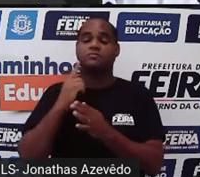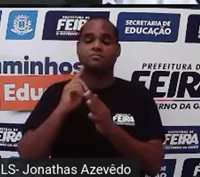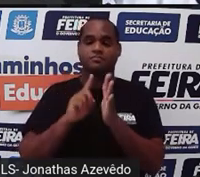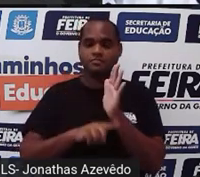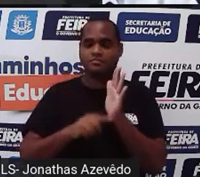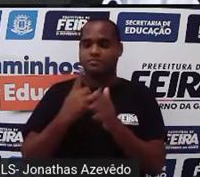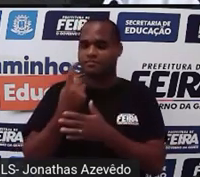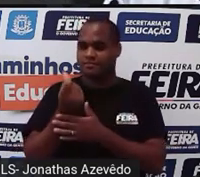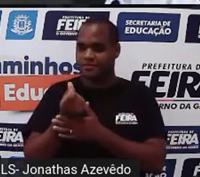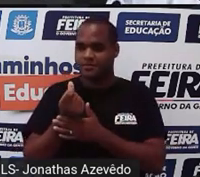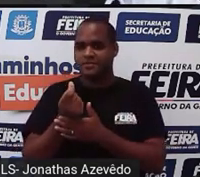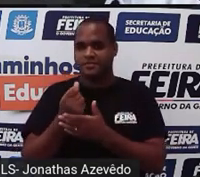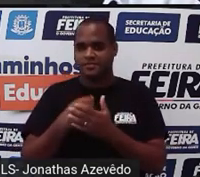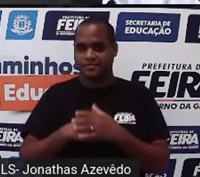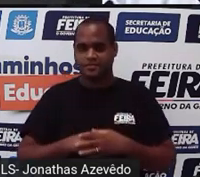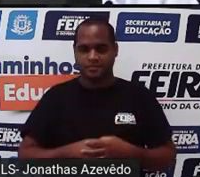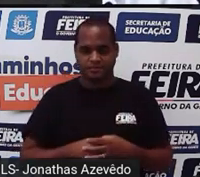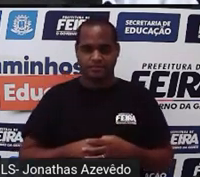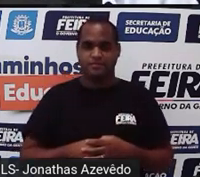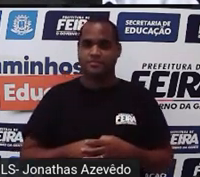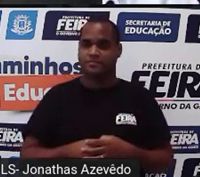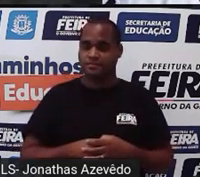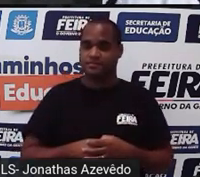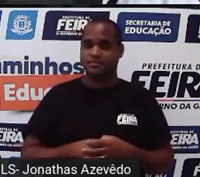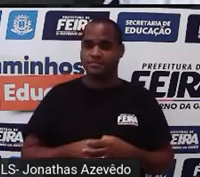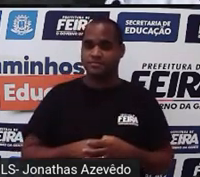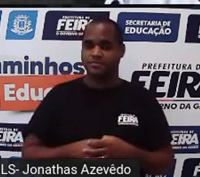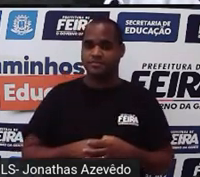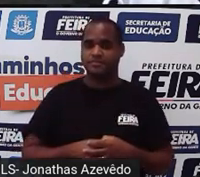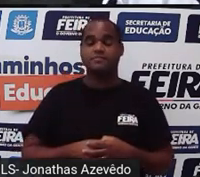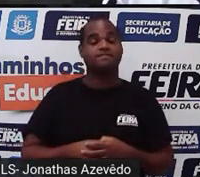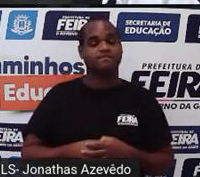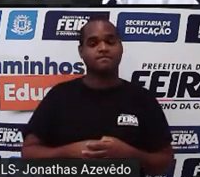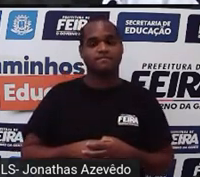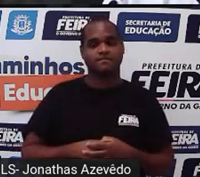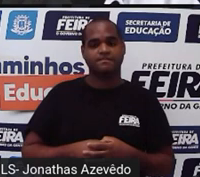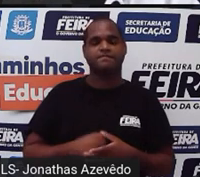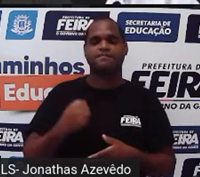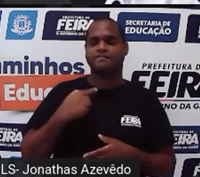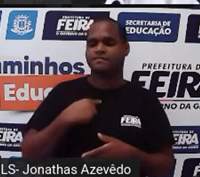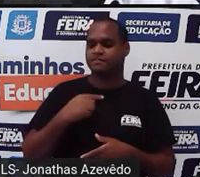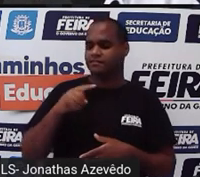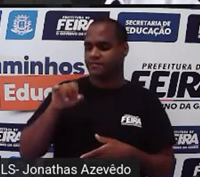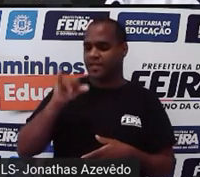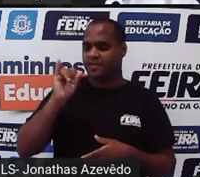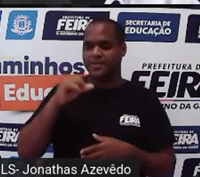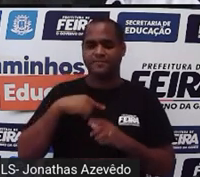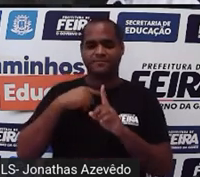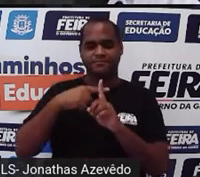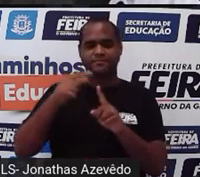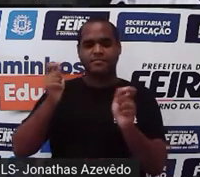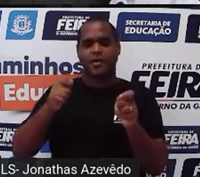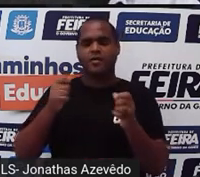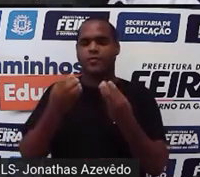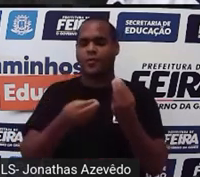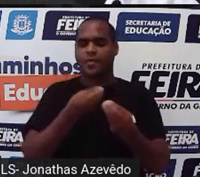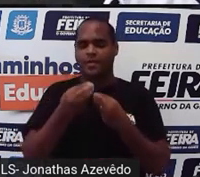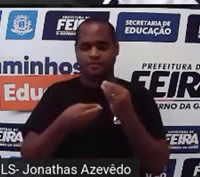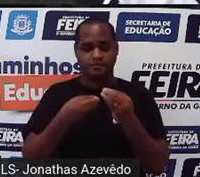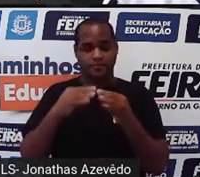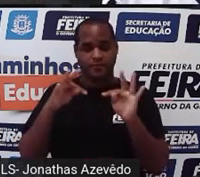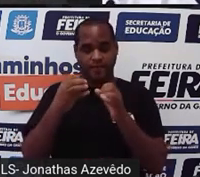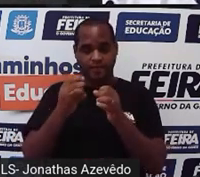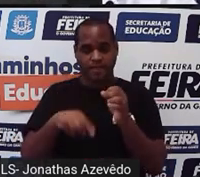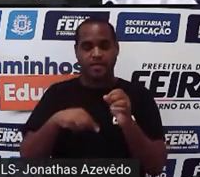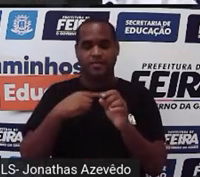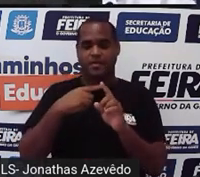16 e eu não quero valor de menos y eu quero o valor de y positivo Então quer que eu faço eu pego toda a